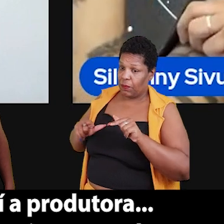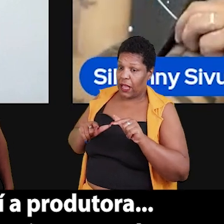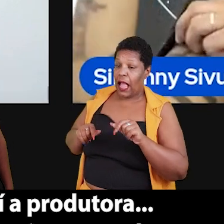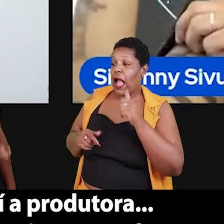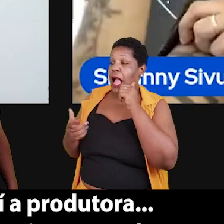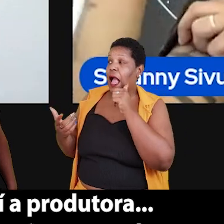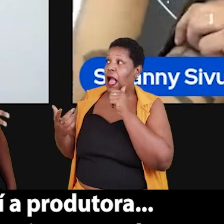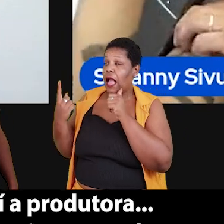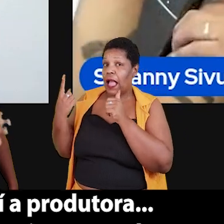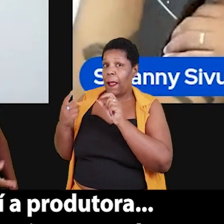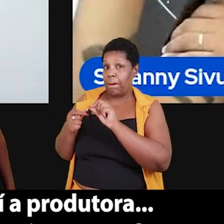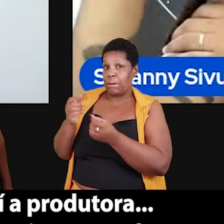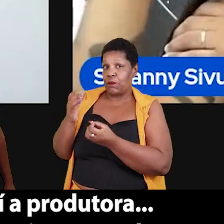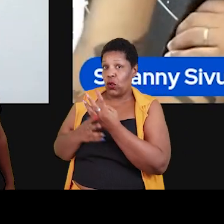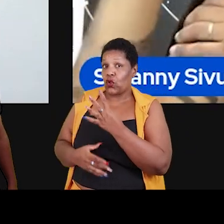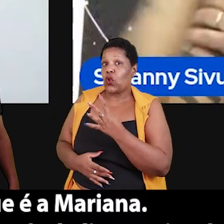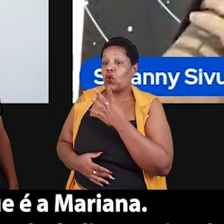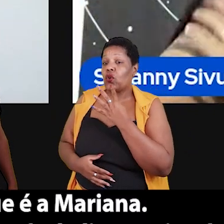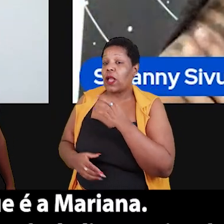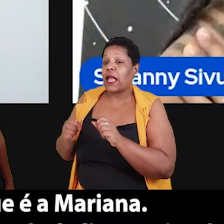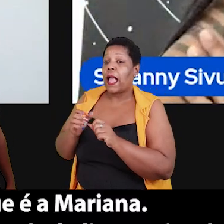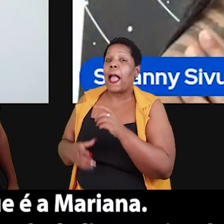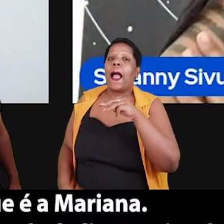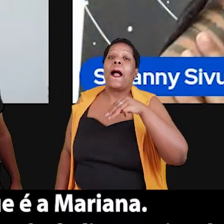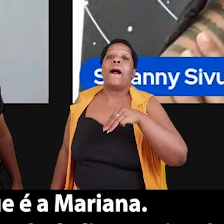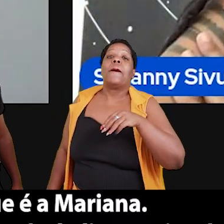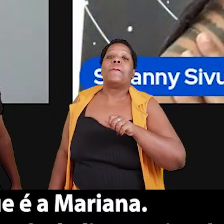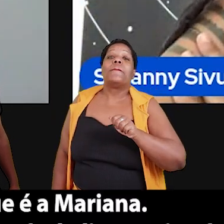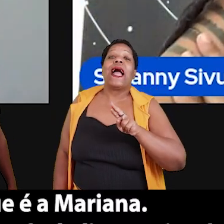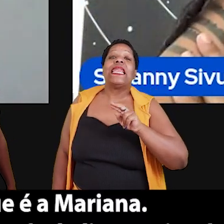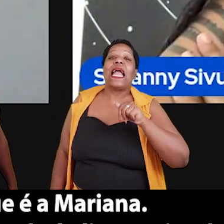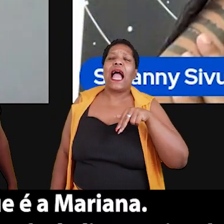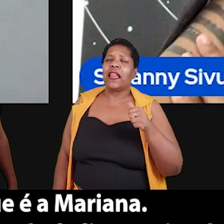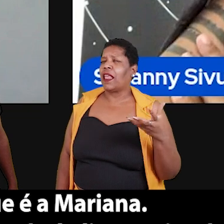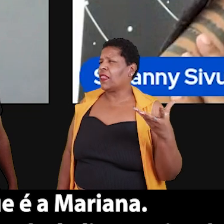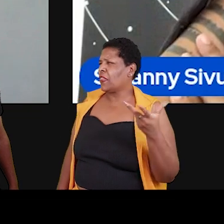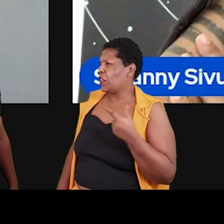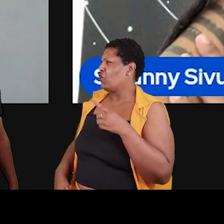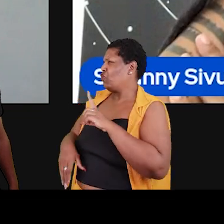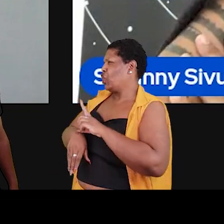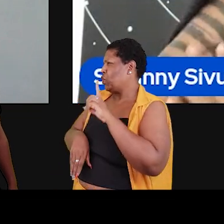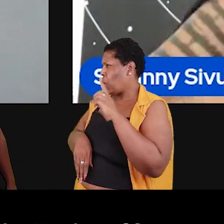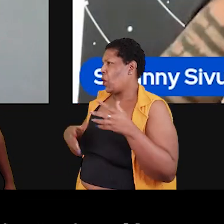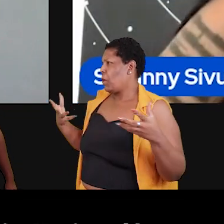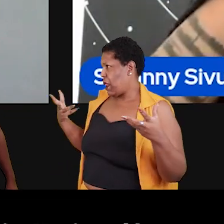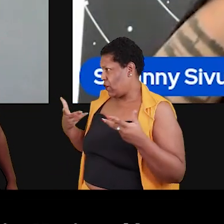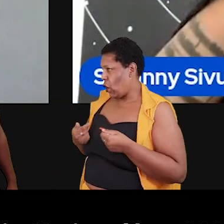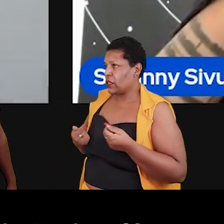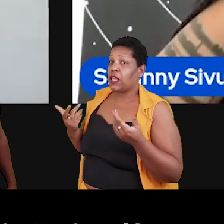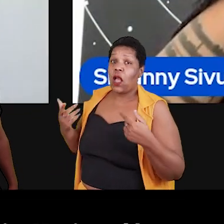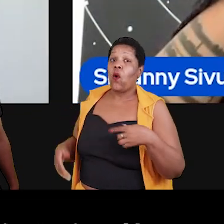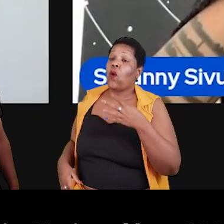a produtora, eu conheci uma produtora, que é a Mariana, produtora incrível, diretora incrível. E eu